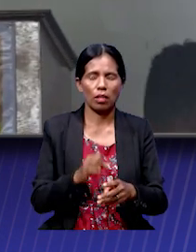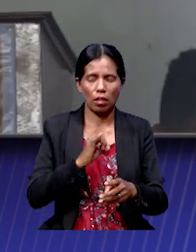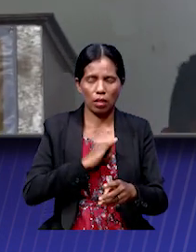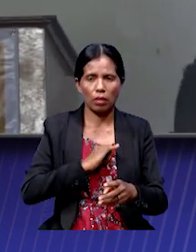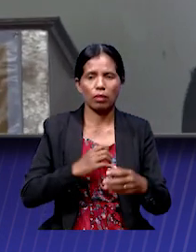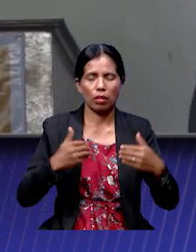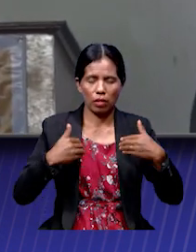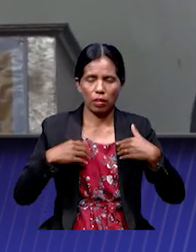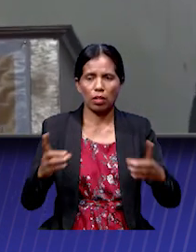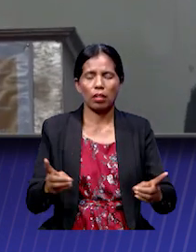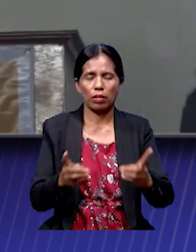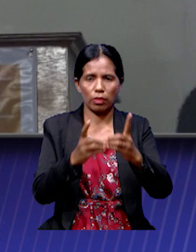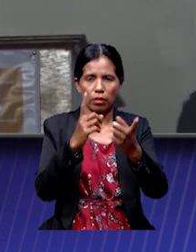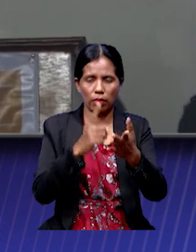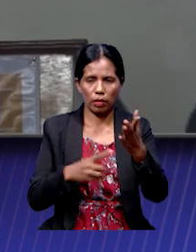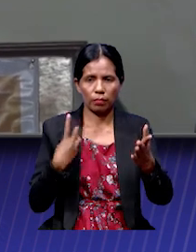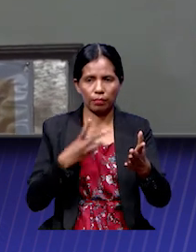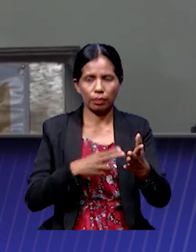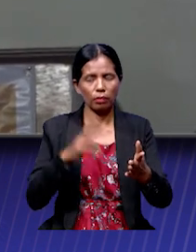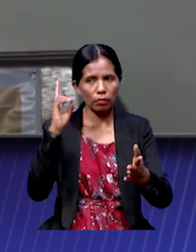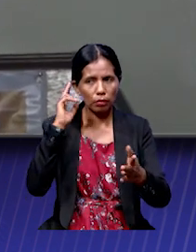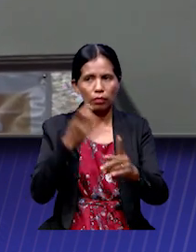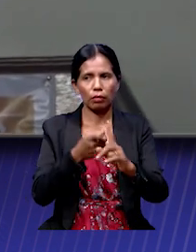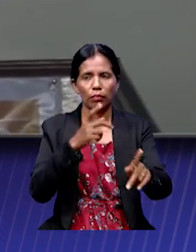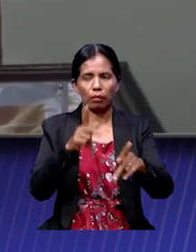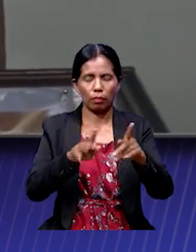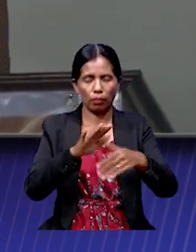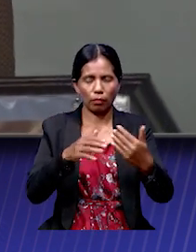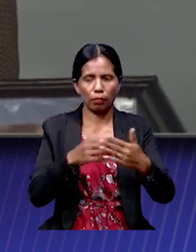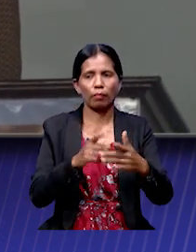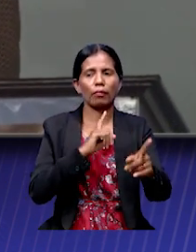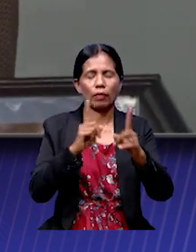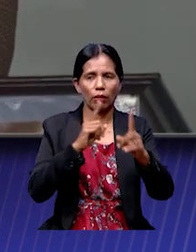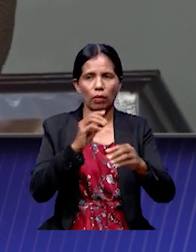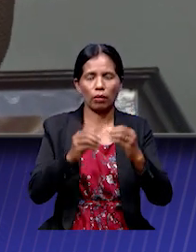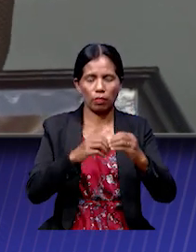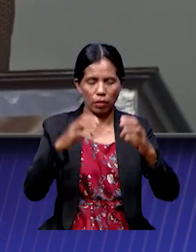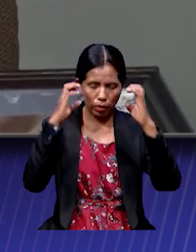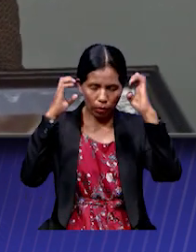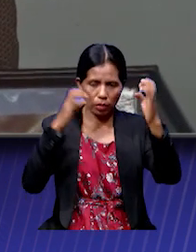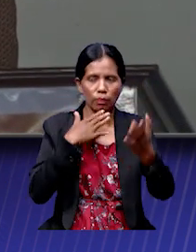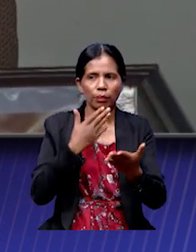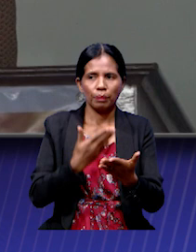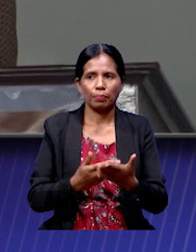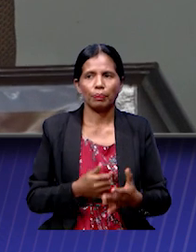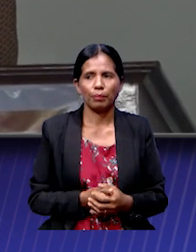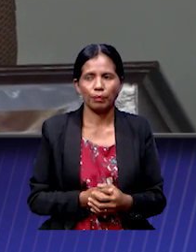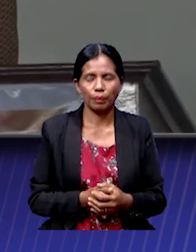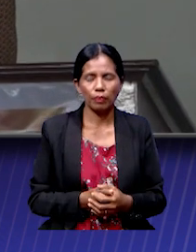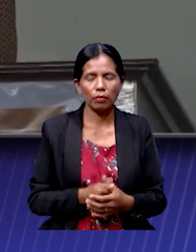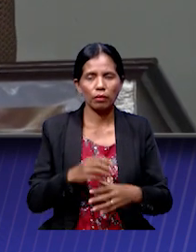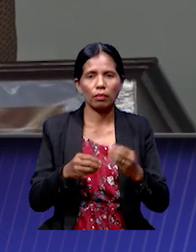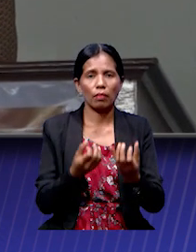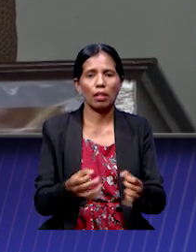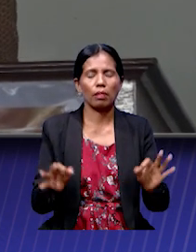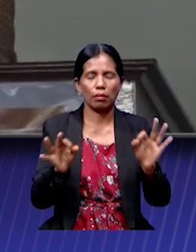soru, seira maka amirona, husi povo ni halerik, kona ba educação qualidade, kona ba